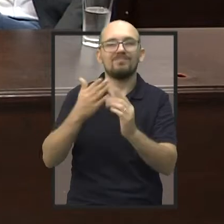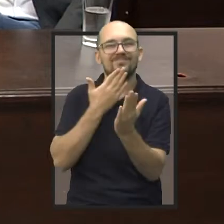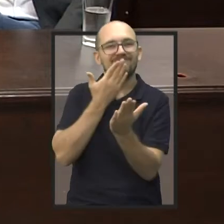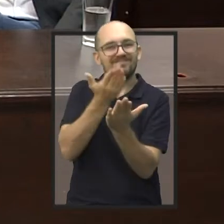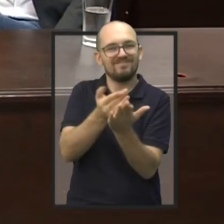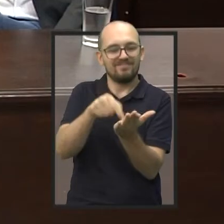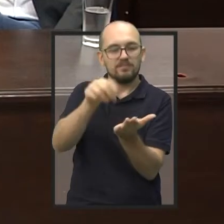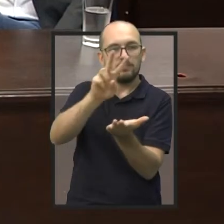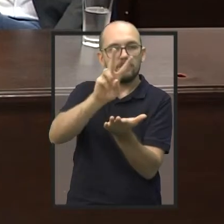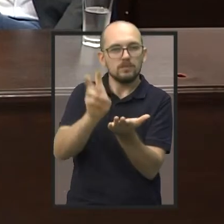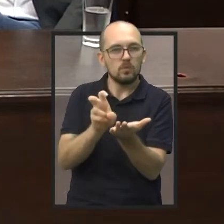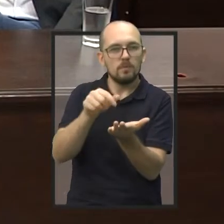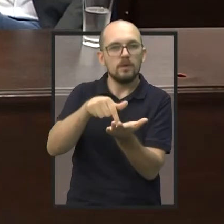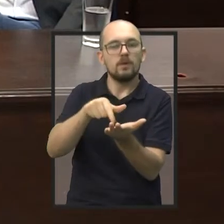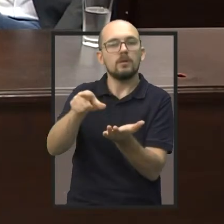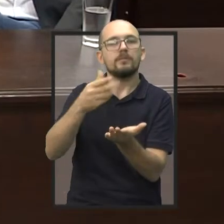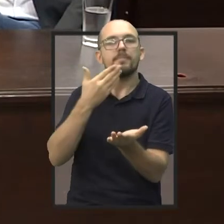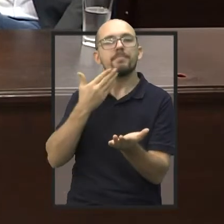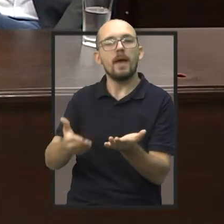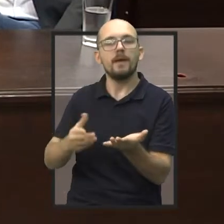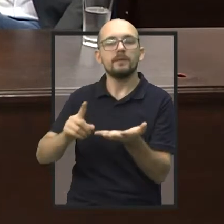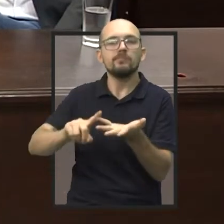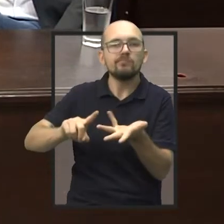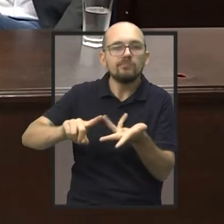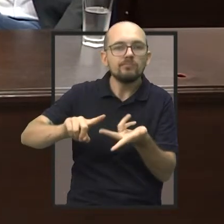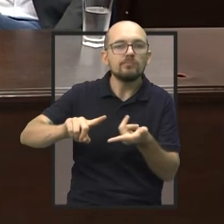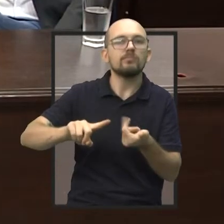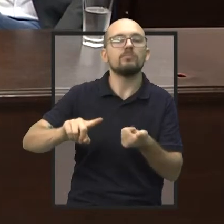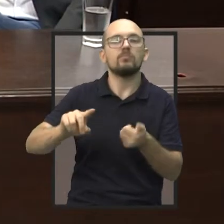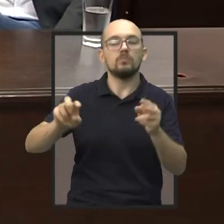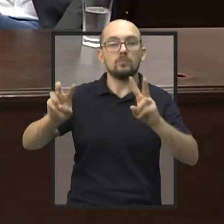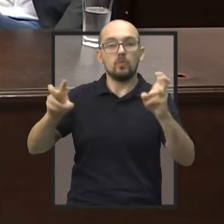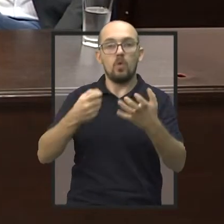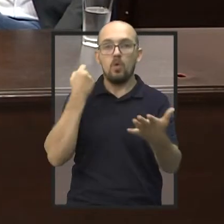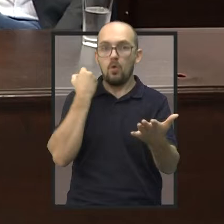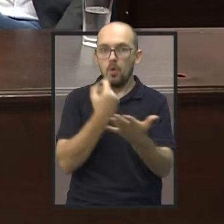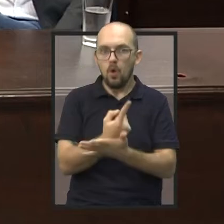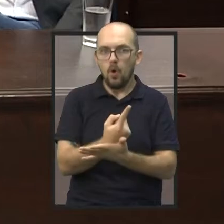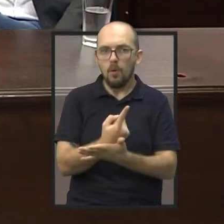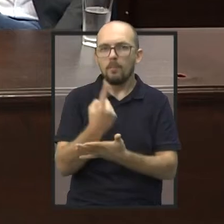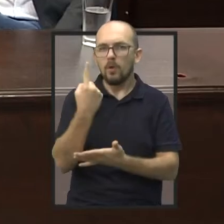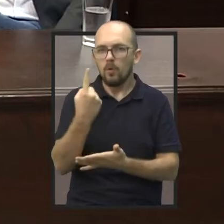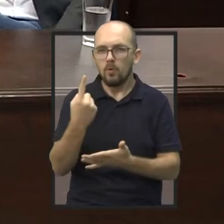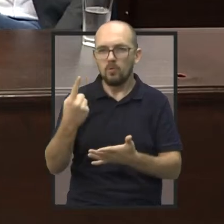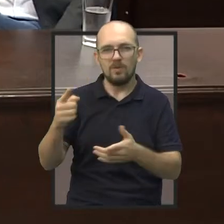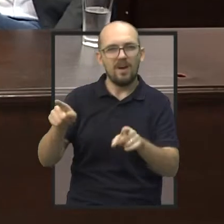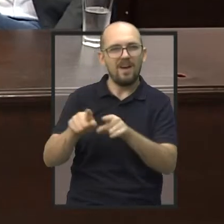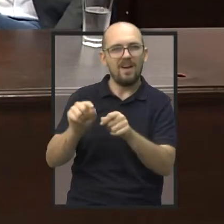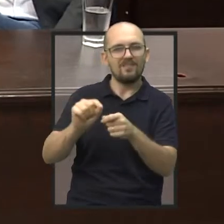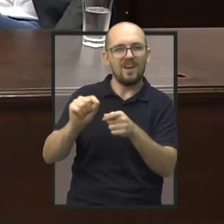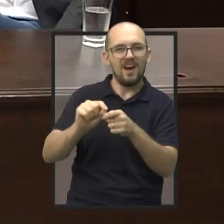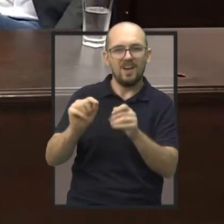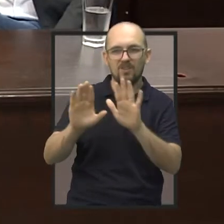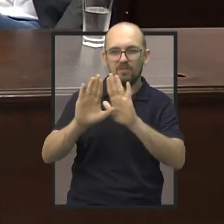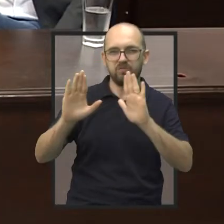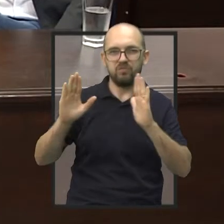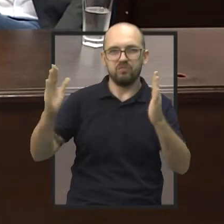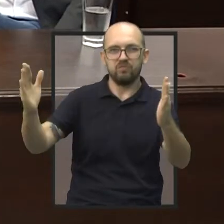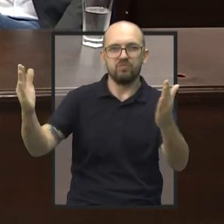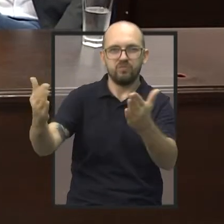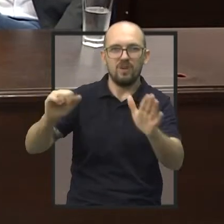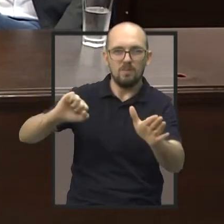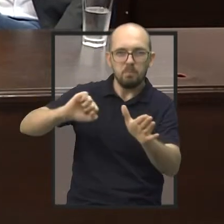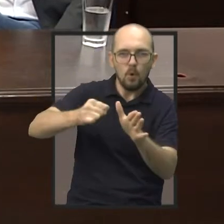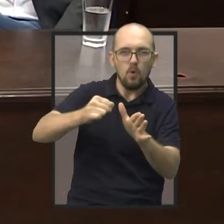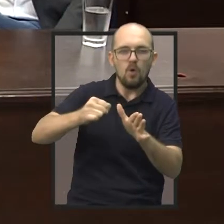em que o senhor solicita, então, informações, né, sobre a compra de um aparelho denominado de autoclave, que foi adquirido